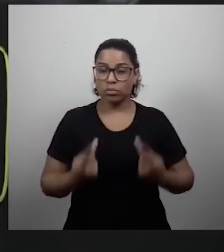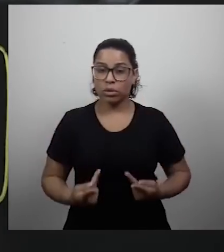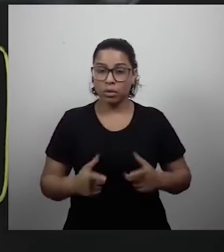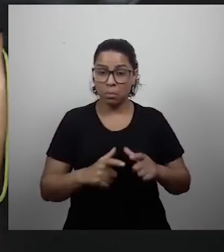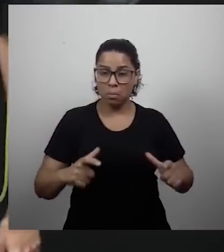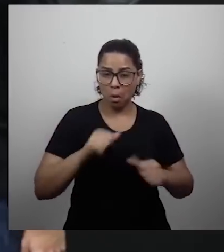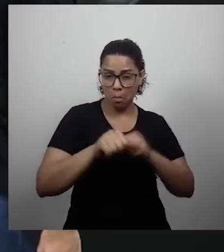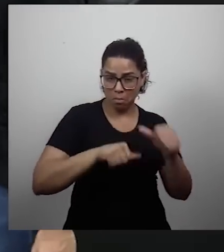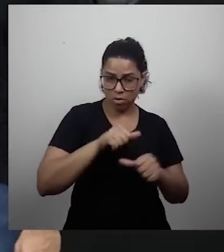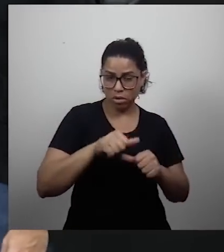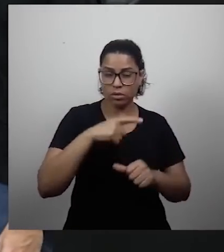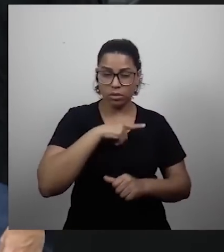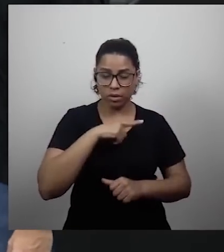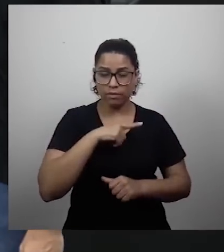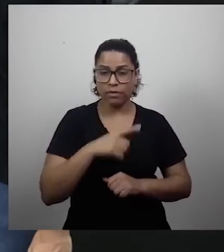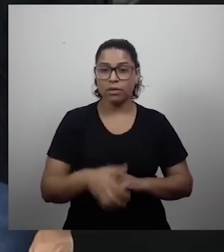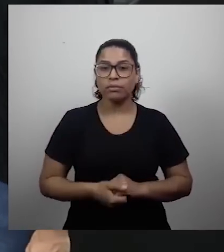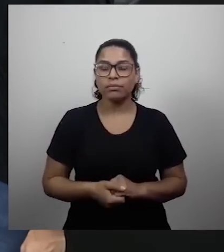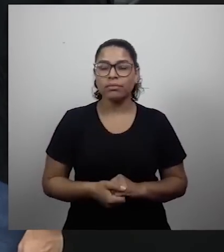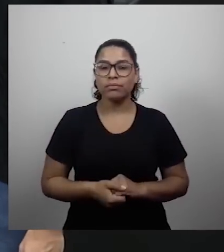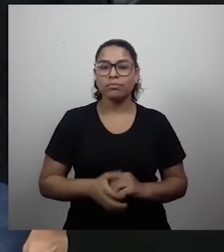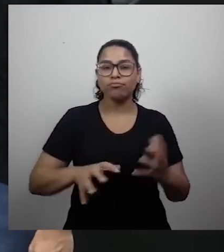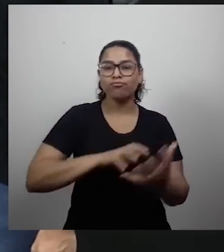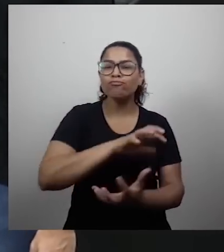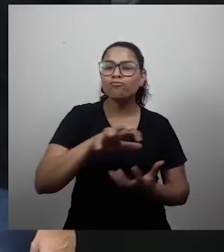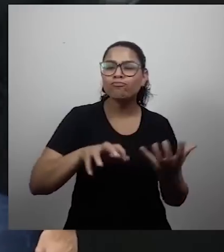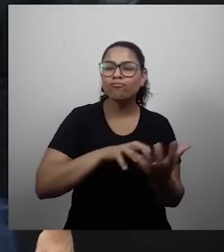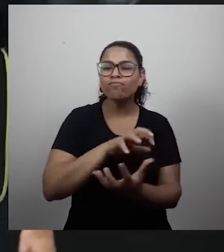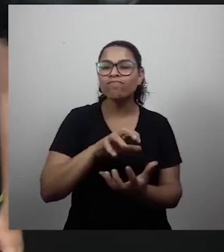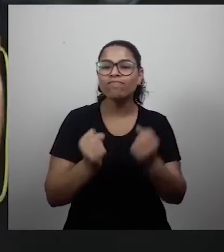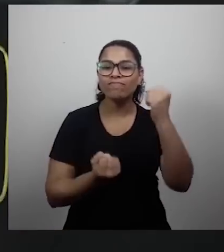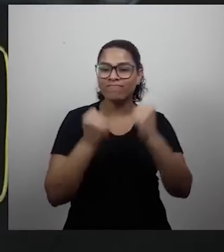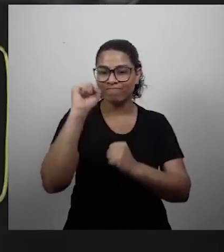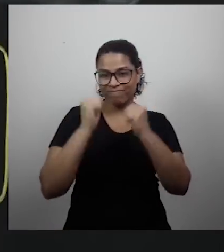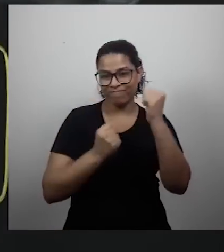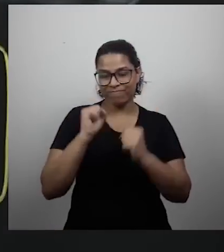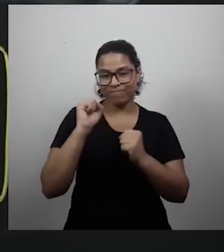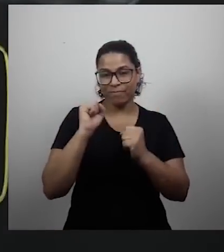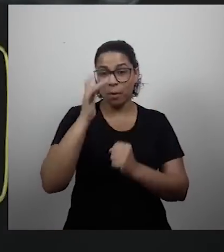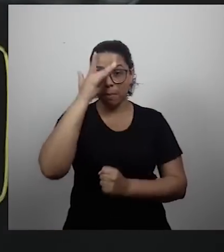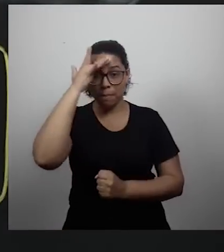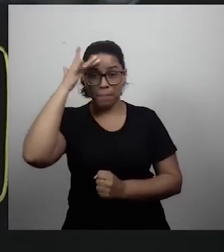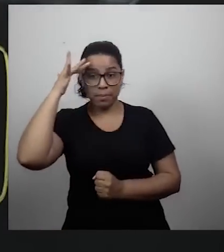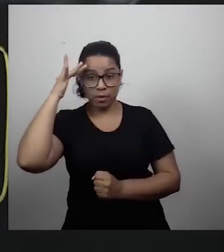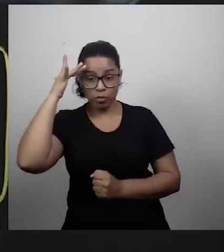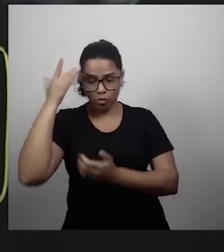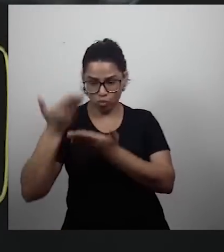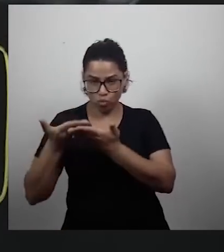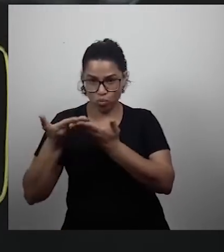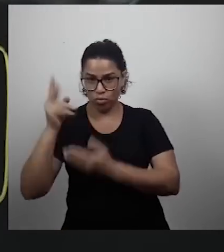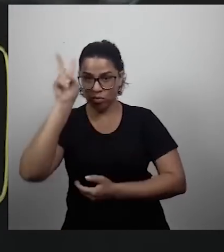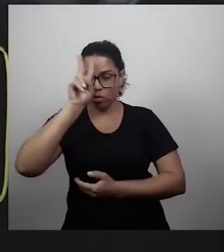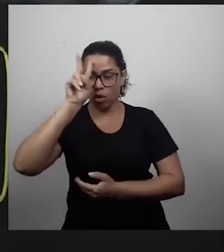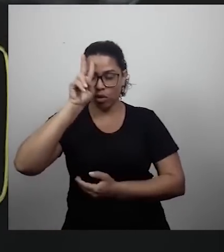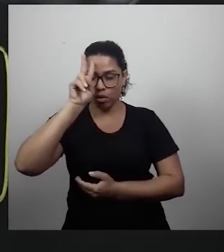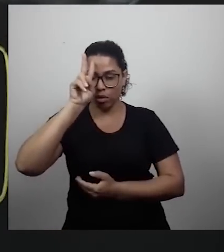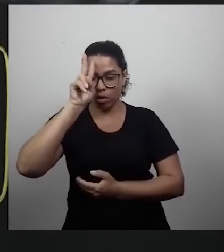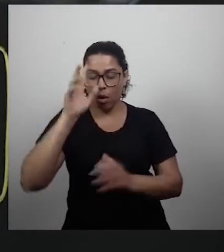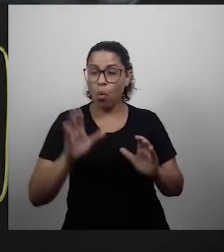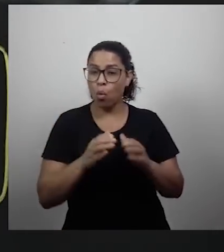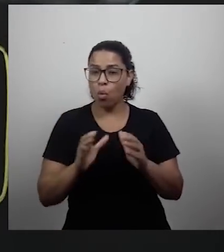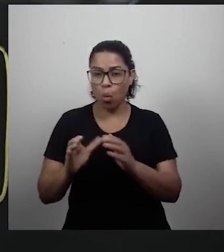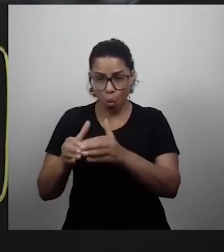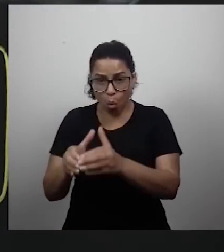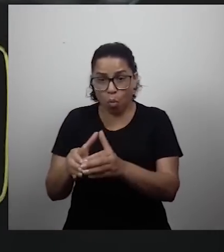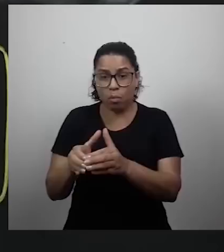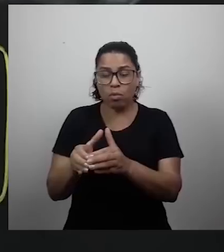revolução da humanidade, que foi a Revolução Industrial, que é como os historiadores chamam o conjunto de transformações que